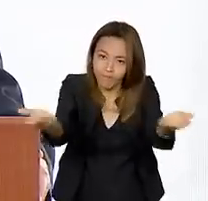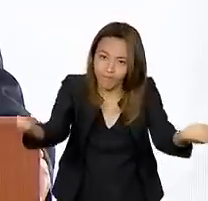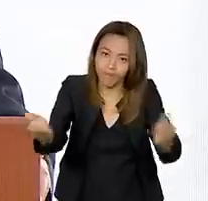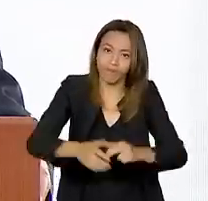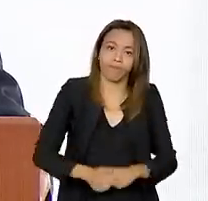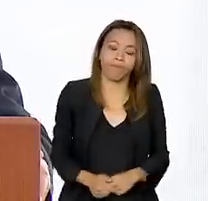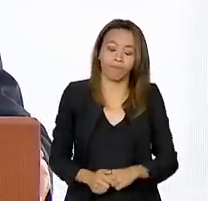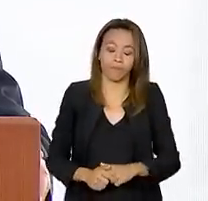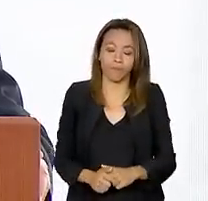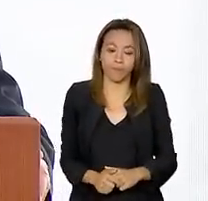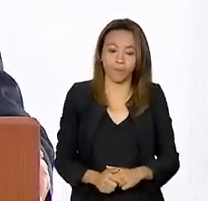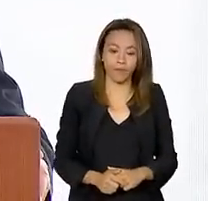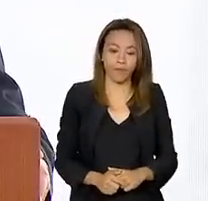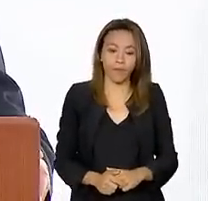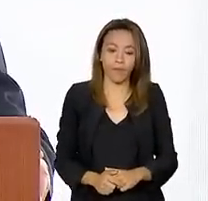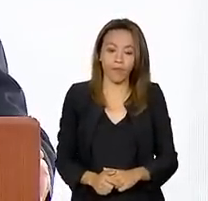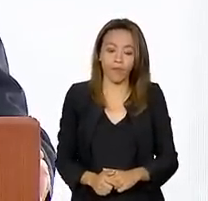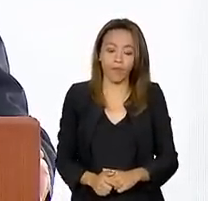Obrigado.